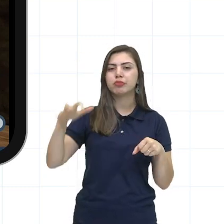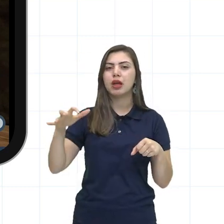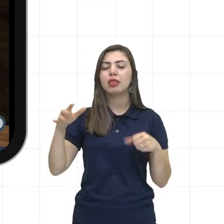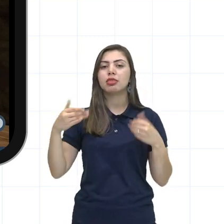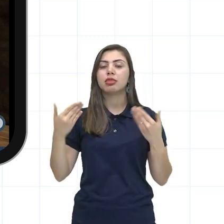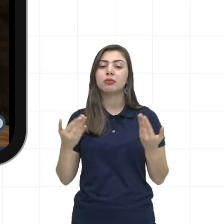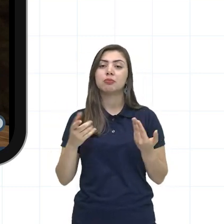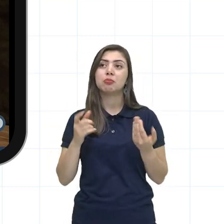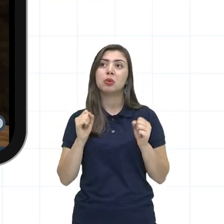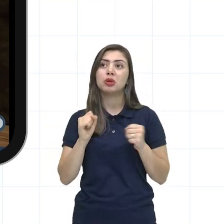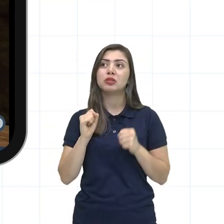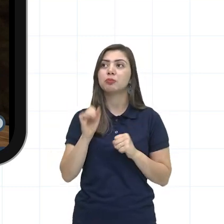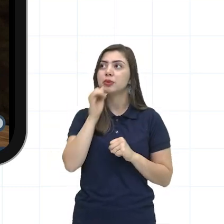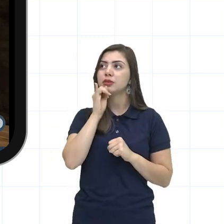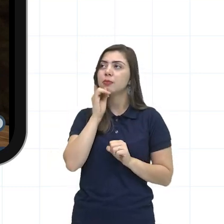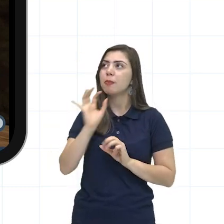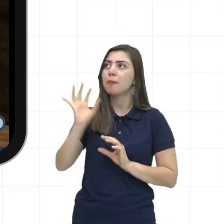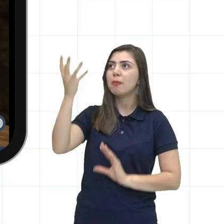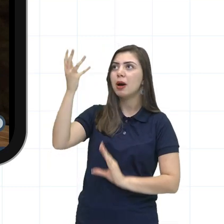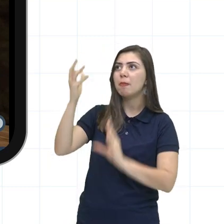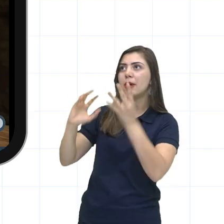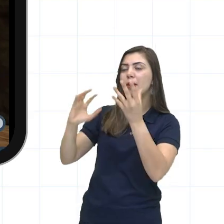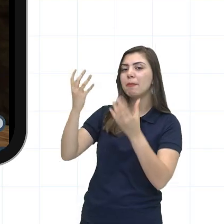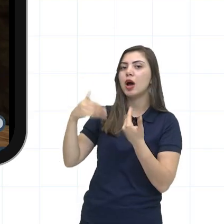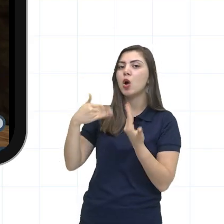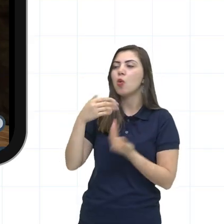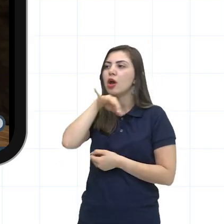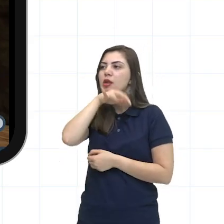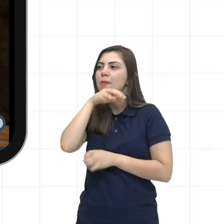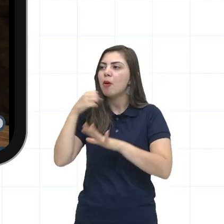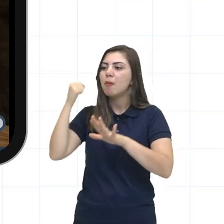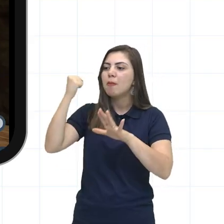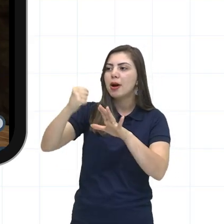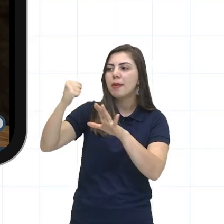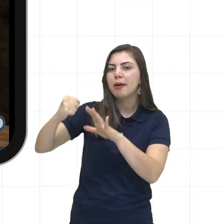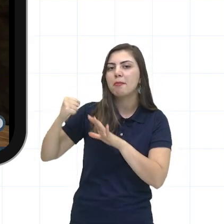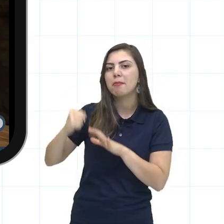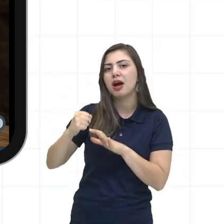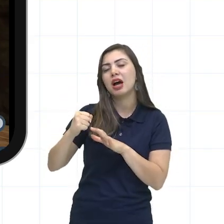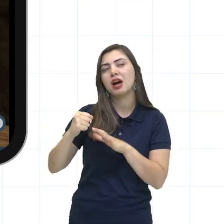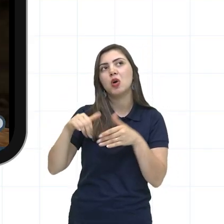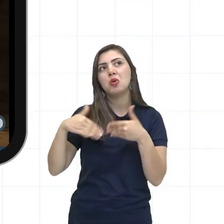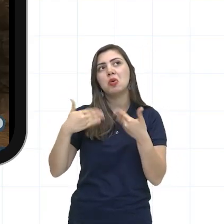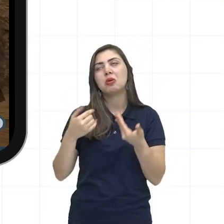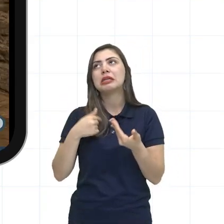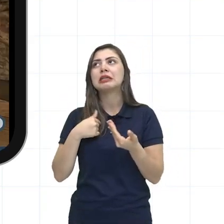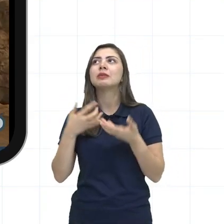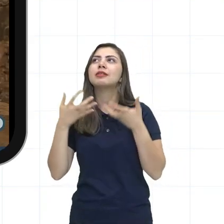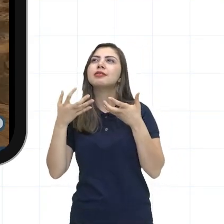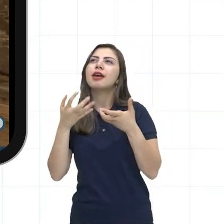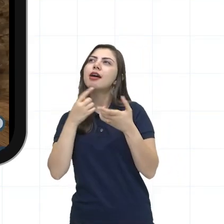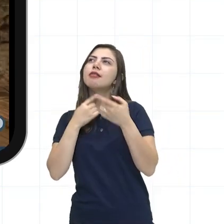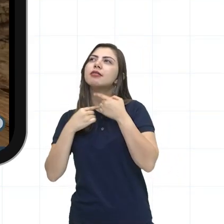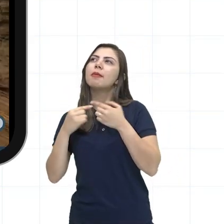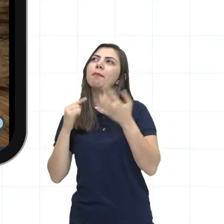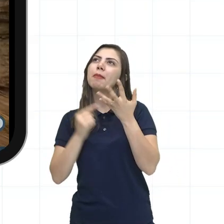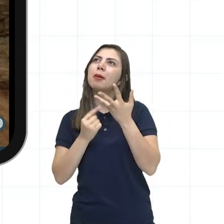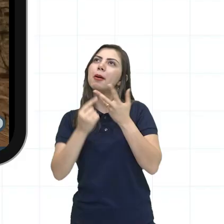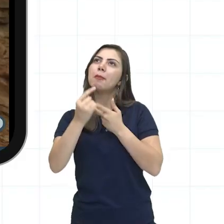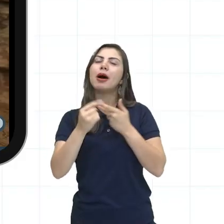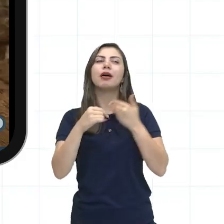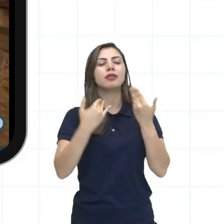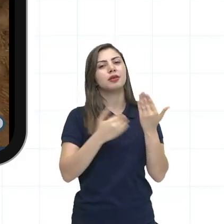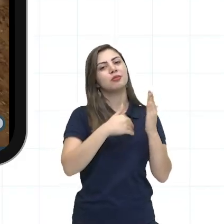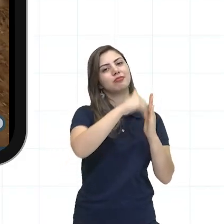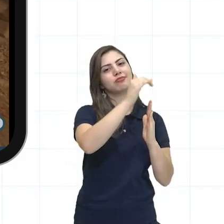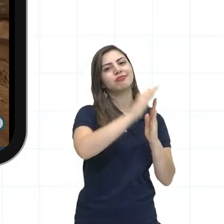produção aconteceu. Então, a gente precisa voltar lá na pré-história, que é uma era ágrafa, que não existem registros escritos, né?